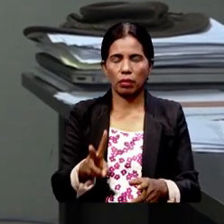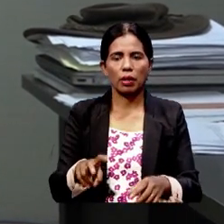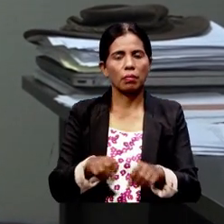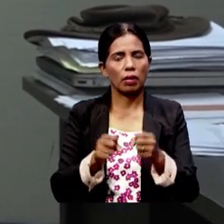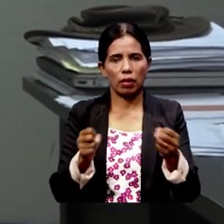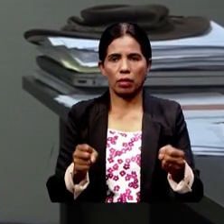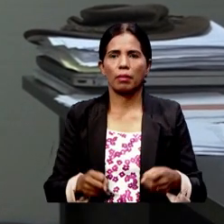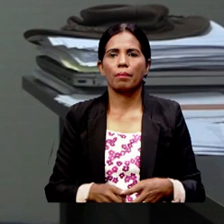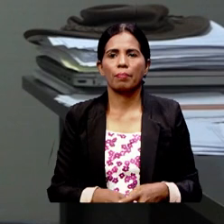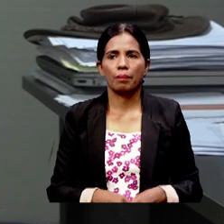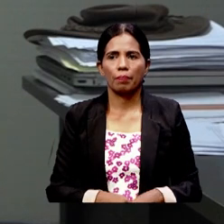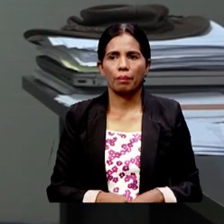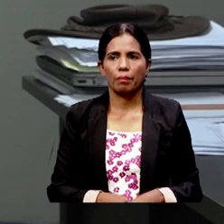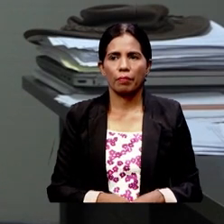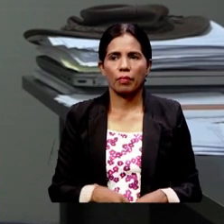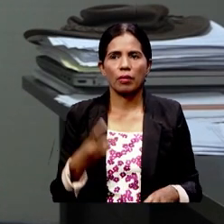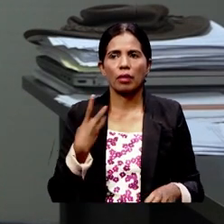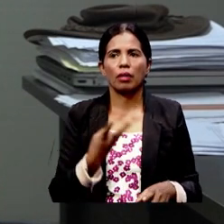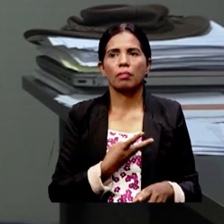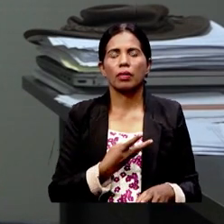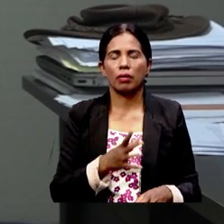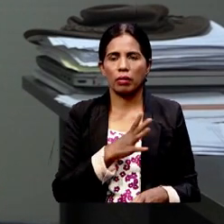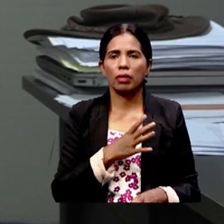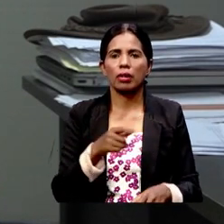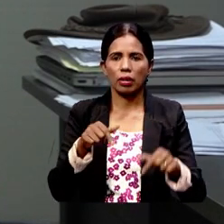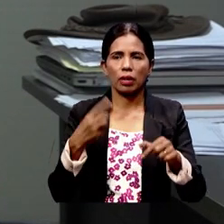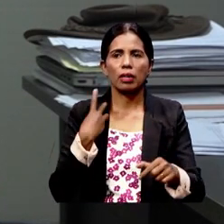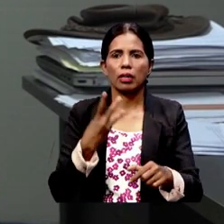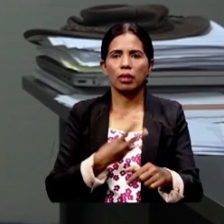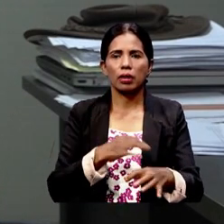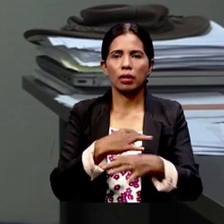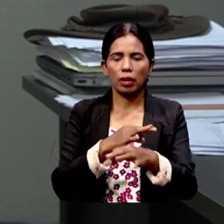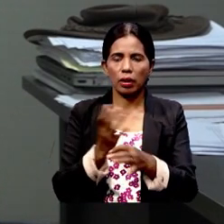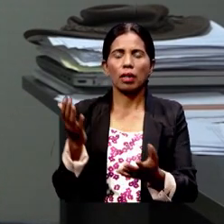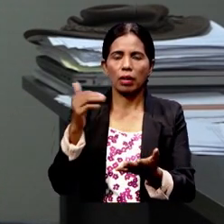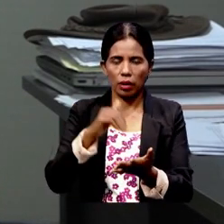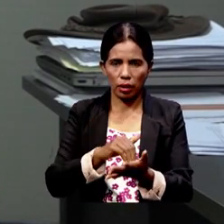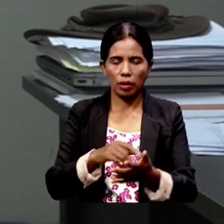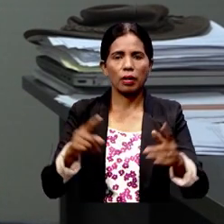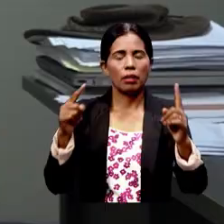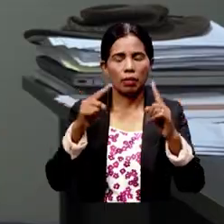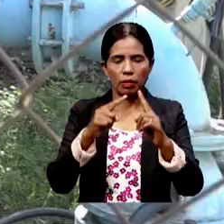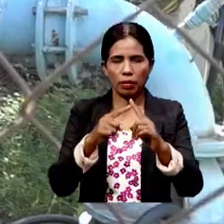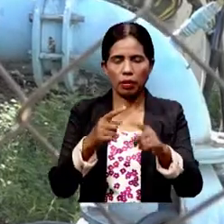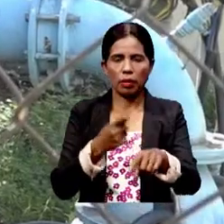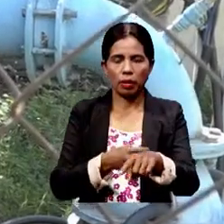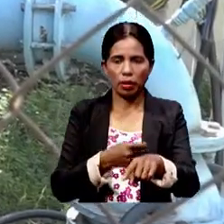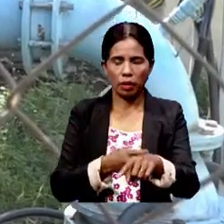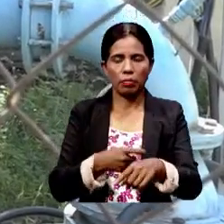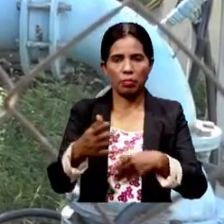mas me espera que a tecnologia se a dia tão para falar vai haver tempo para aquilo